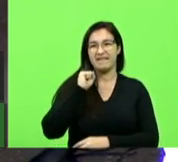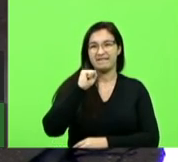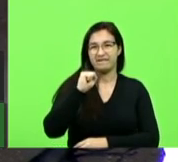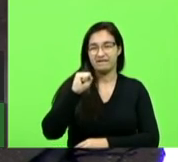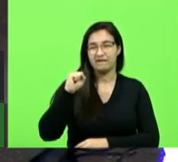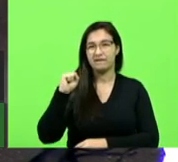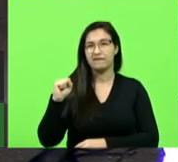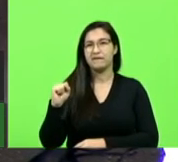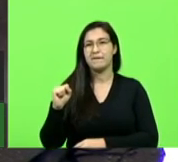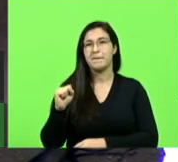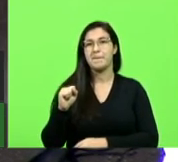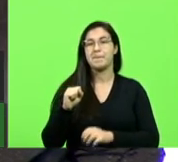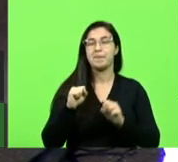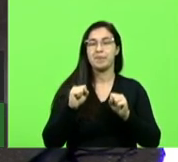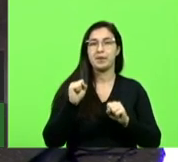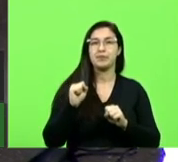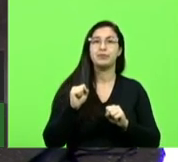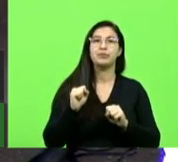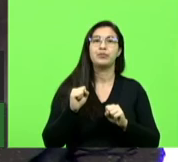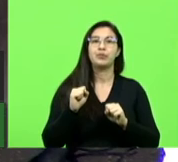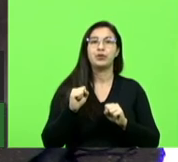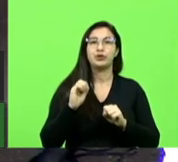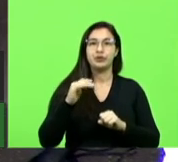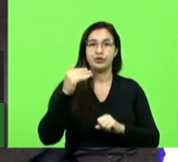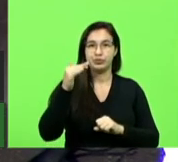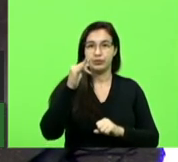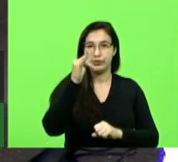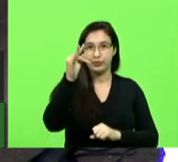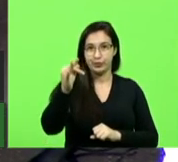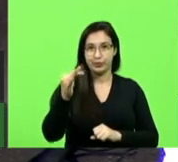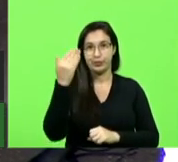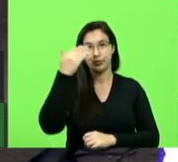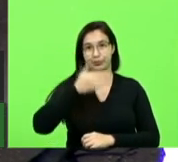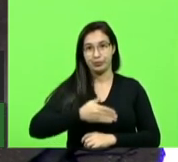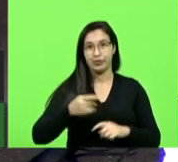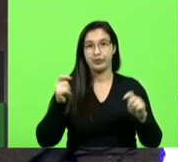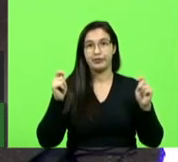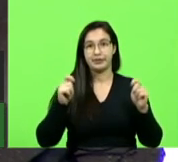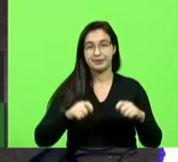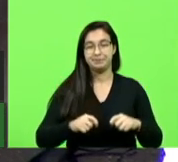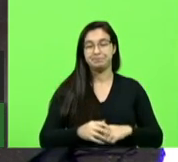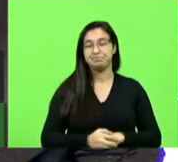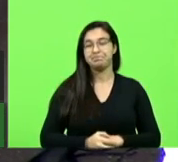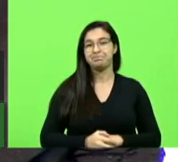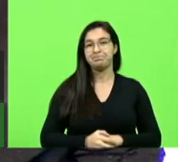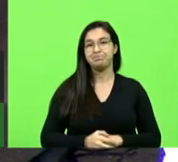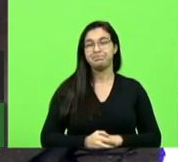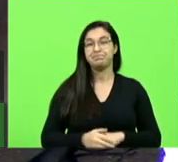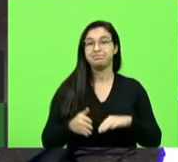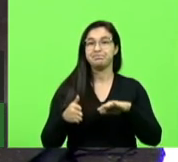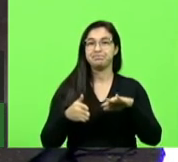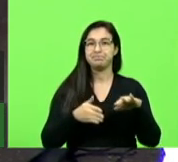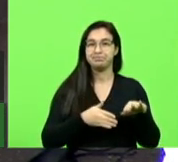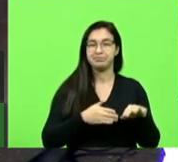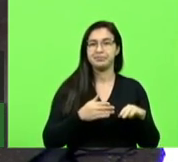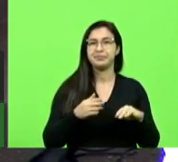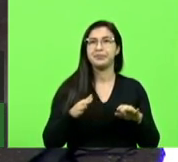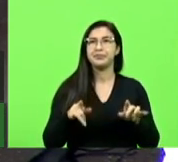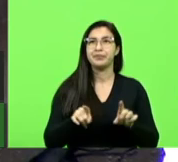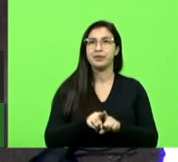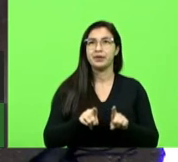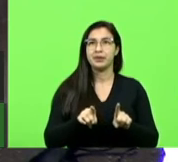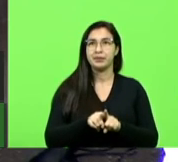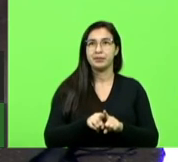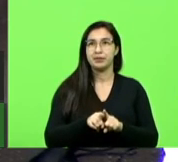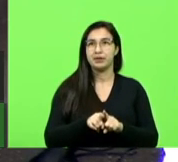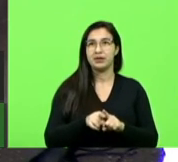cedo ou tarde a justiça ela vai conseguir comprovar isso. Né? Em relação também à forma descortês do